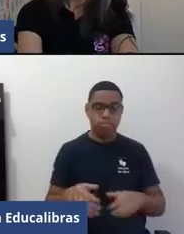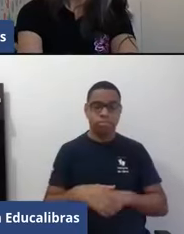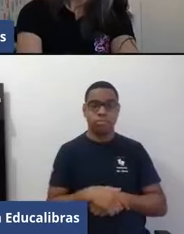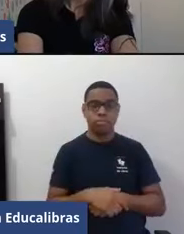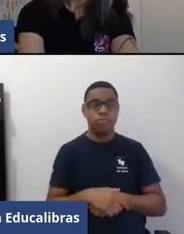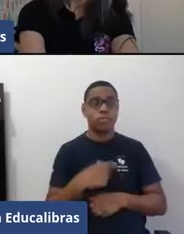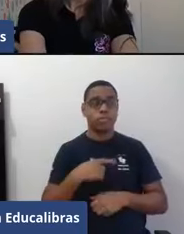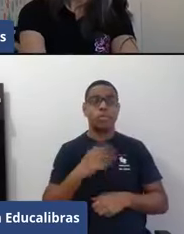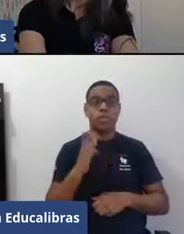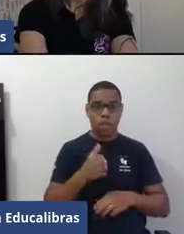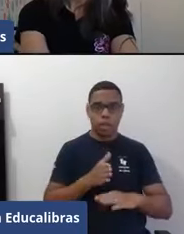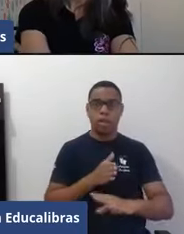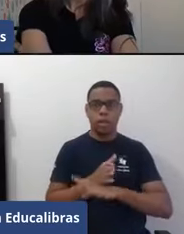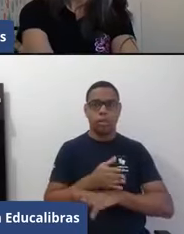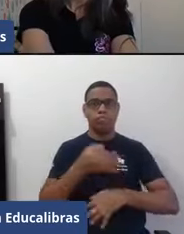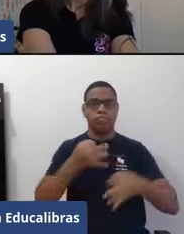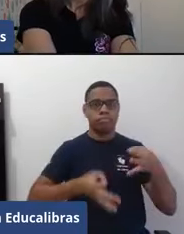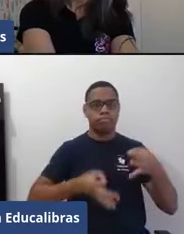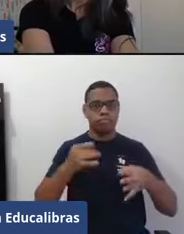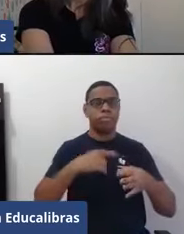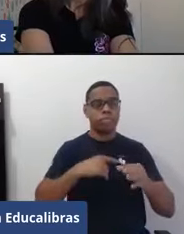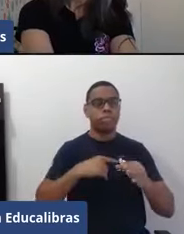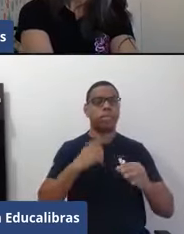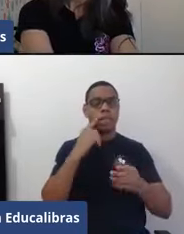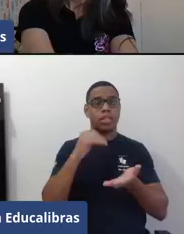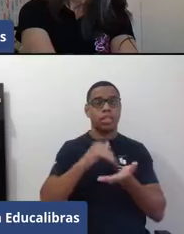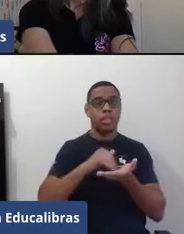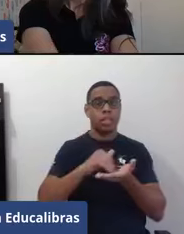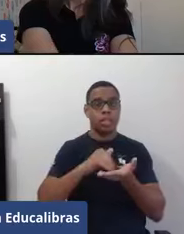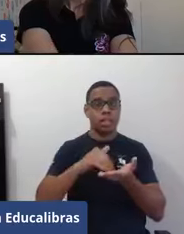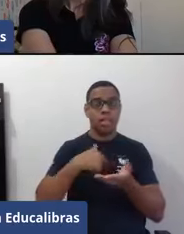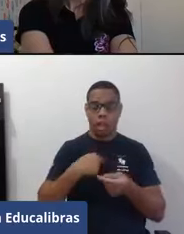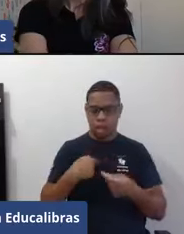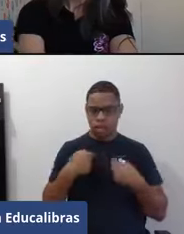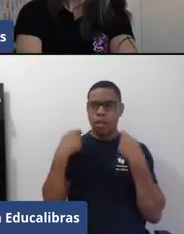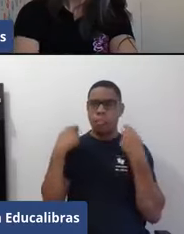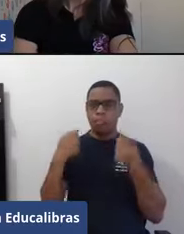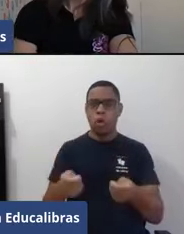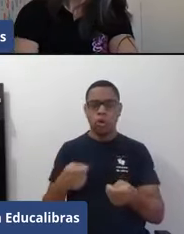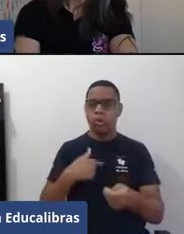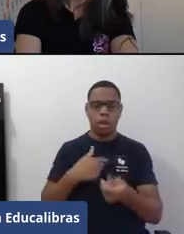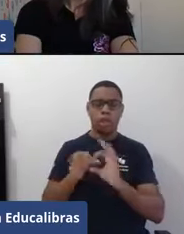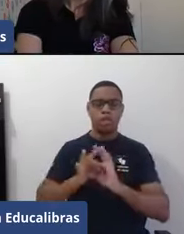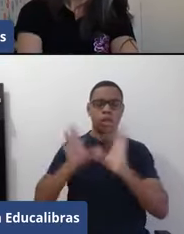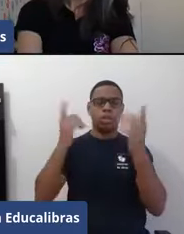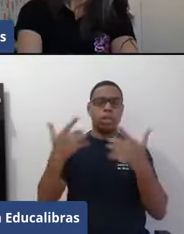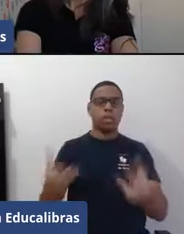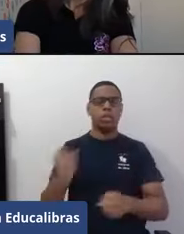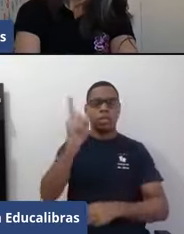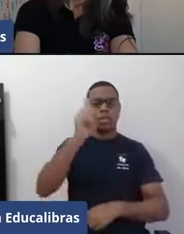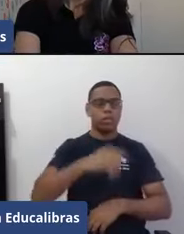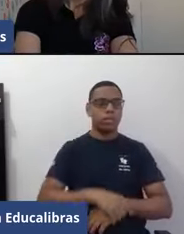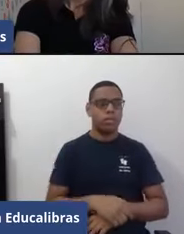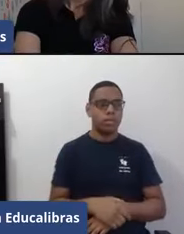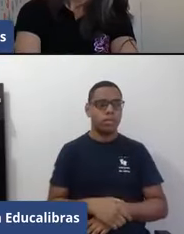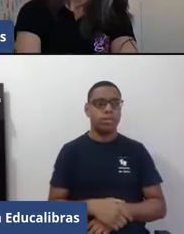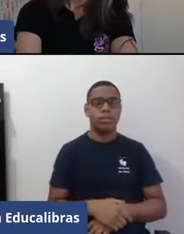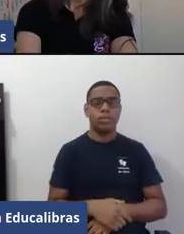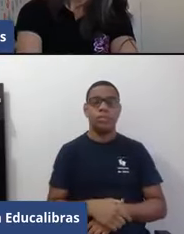audiência pública, diante do secretário, eu me posicionei dessa forma, que eu não deixaria. Por quê? Eu não sou